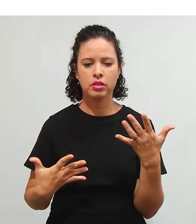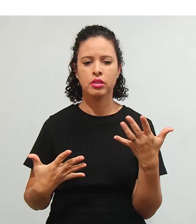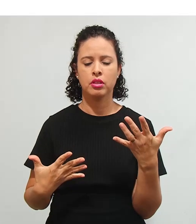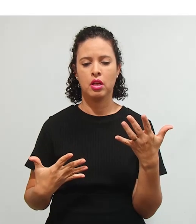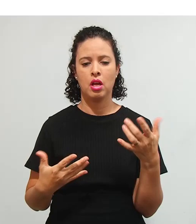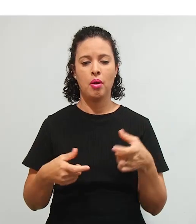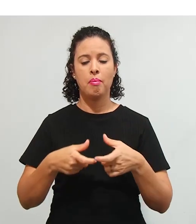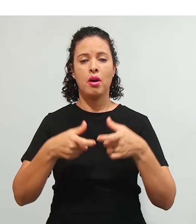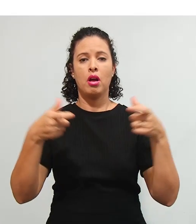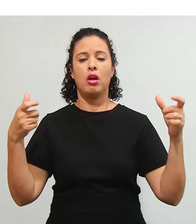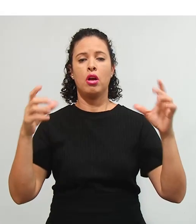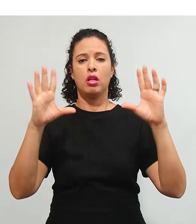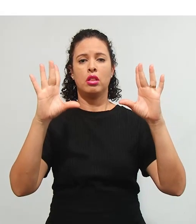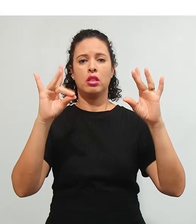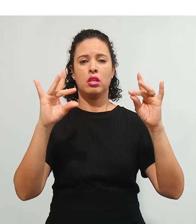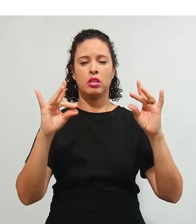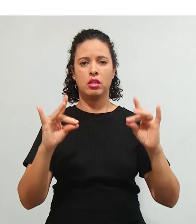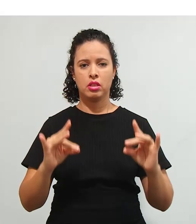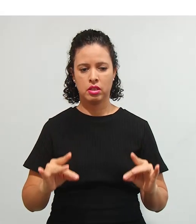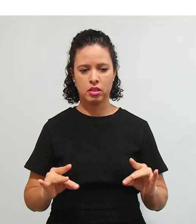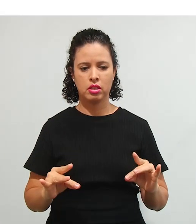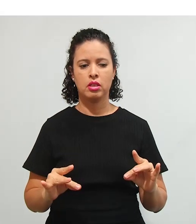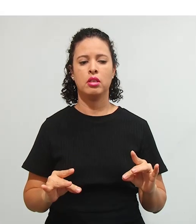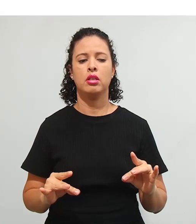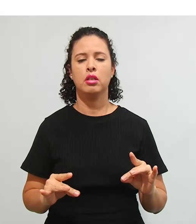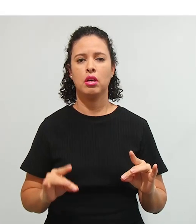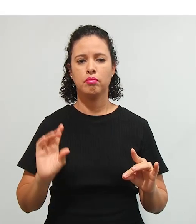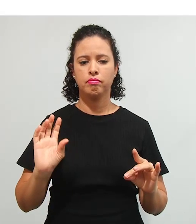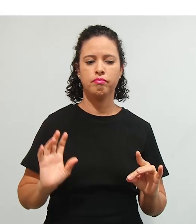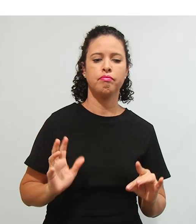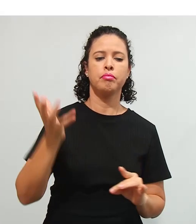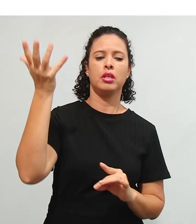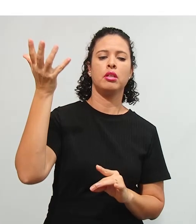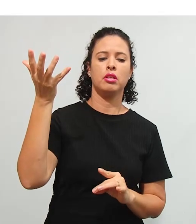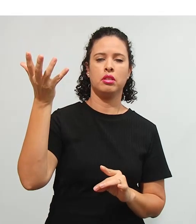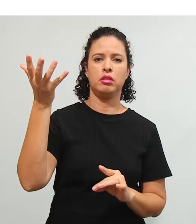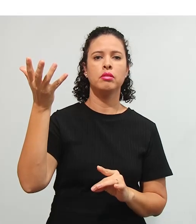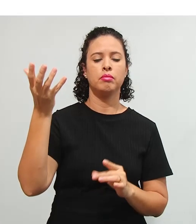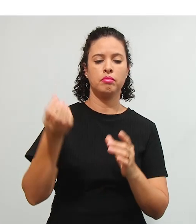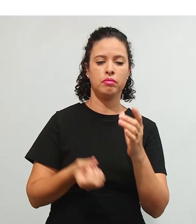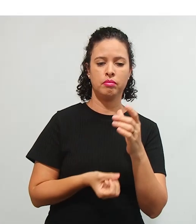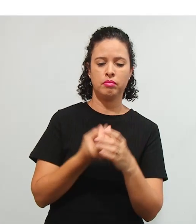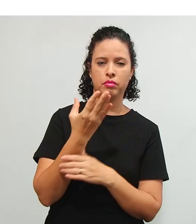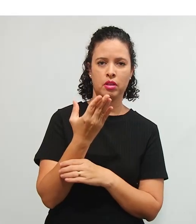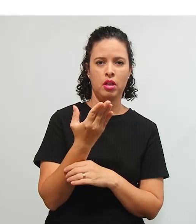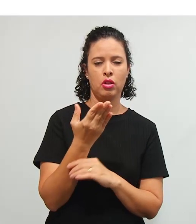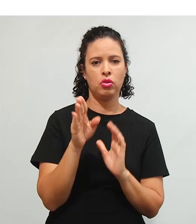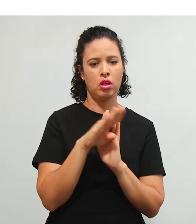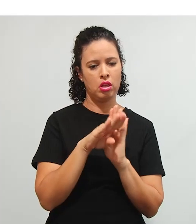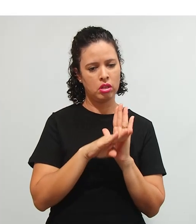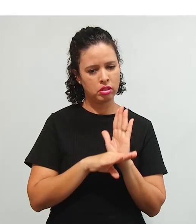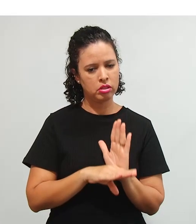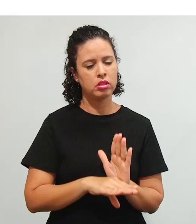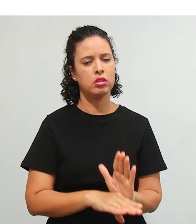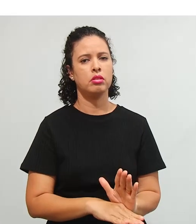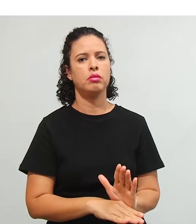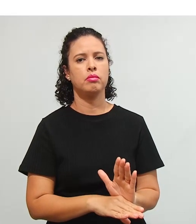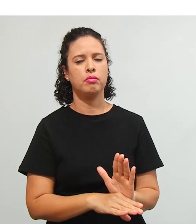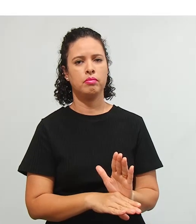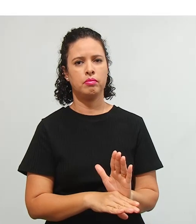com maior detalhe o fato gerador das receitas, certo? A origem nós